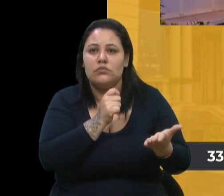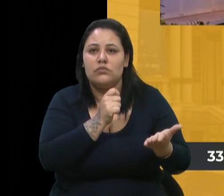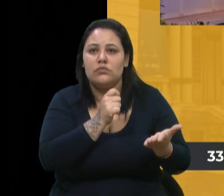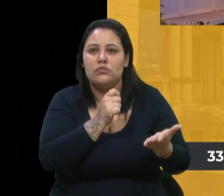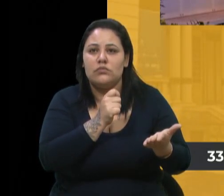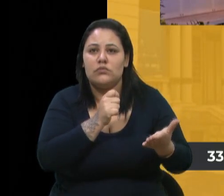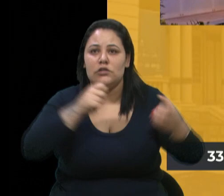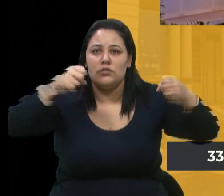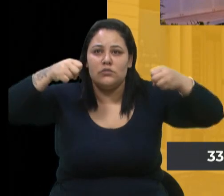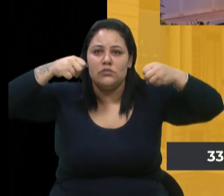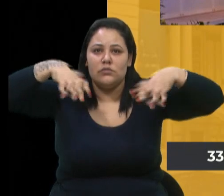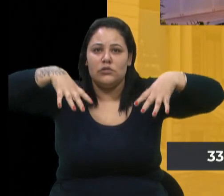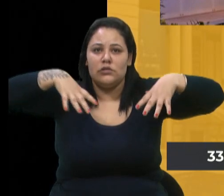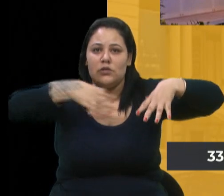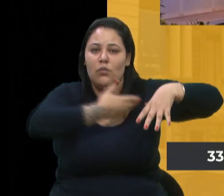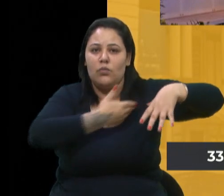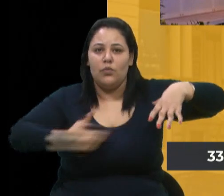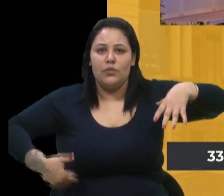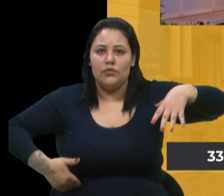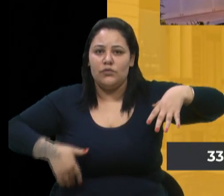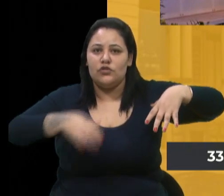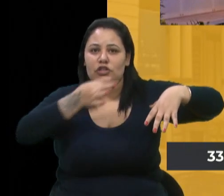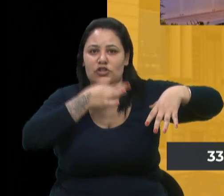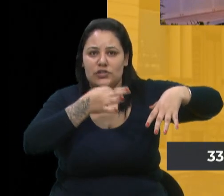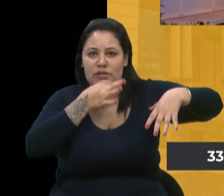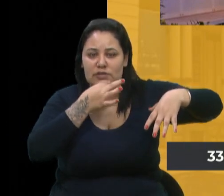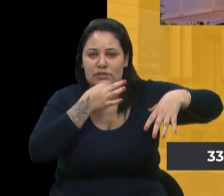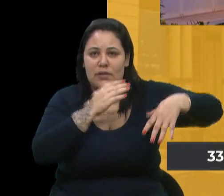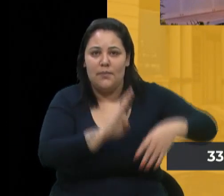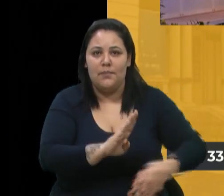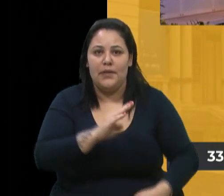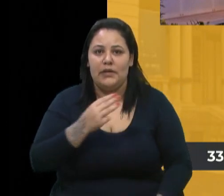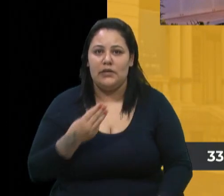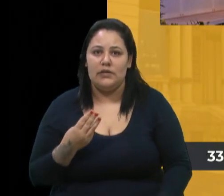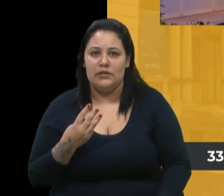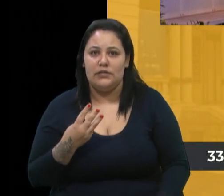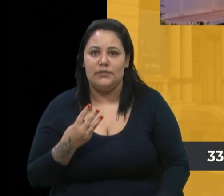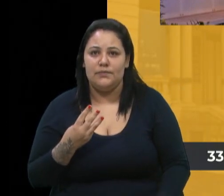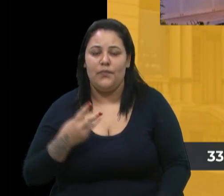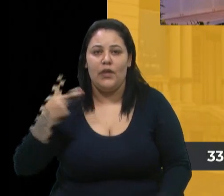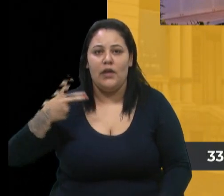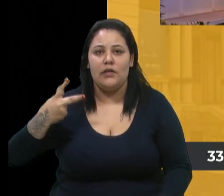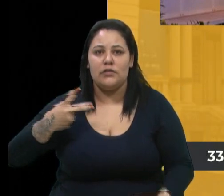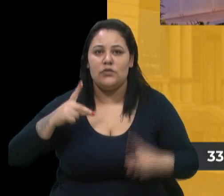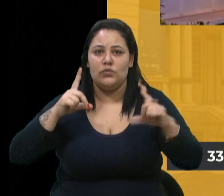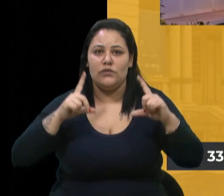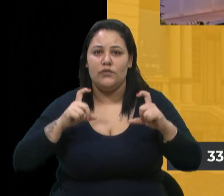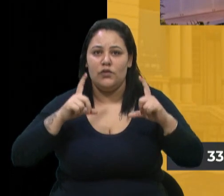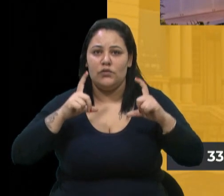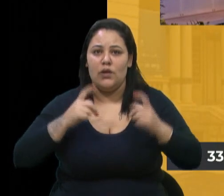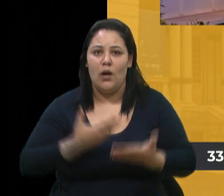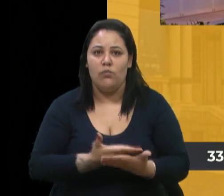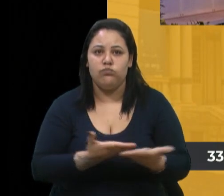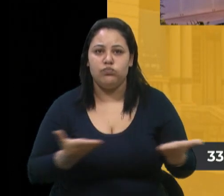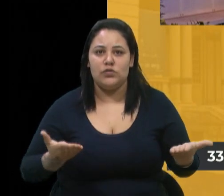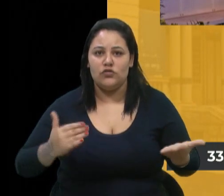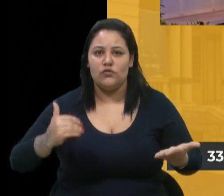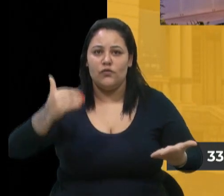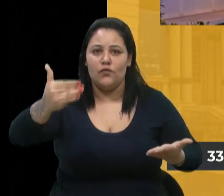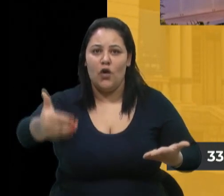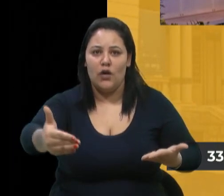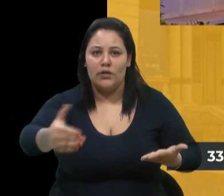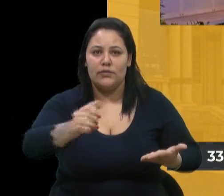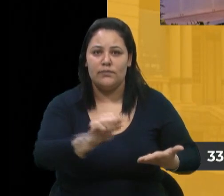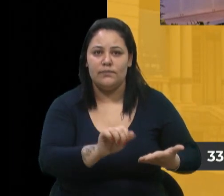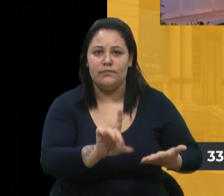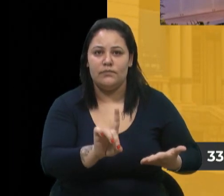da iluminação pública aqui de Caxias do Sul, que é a B3. A segunda foto é o pátio externo da ADESAMPA, que